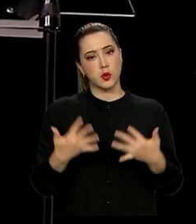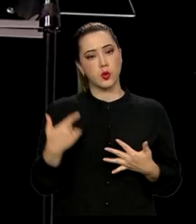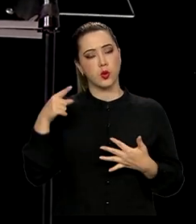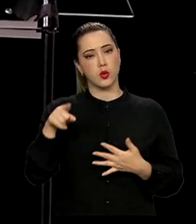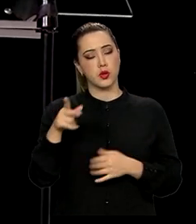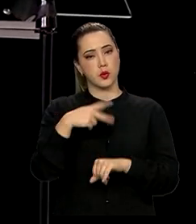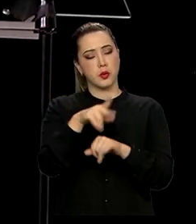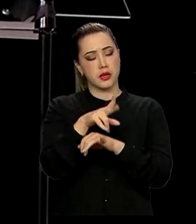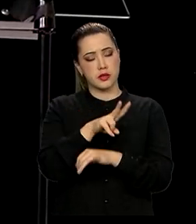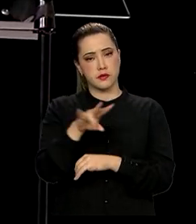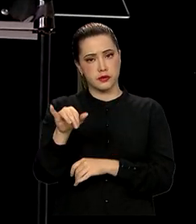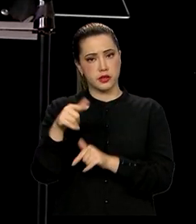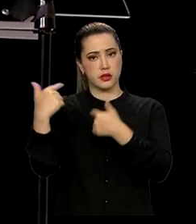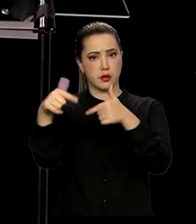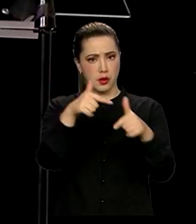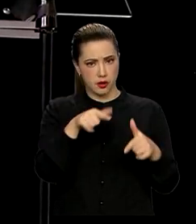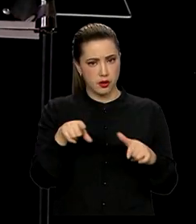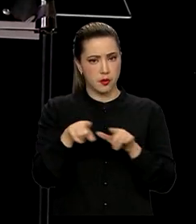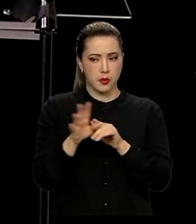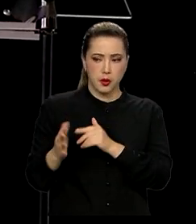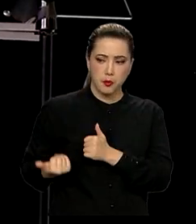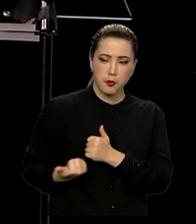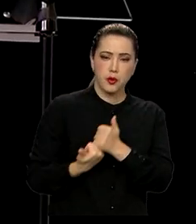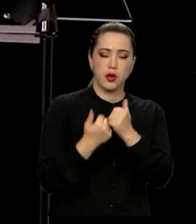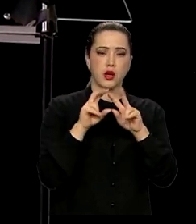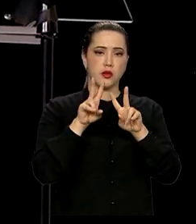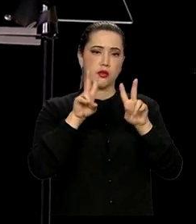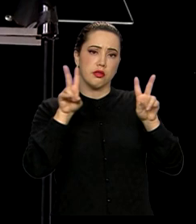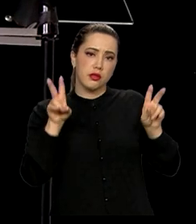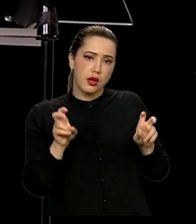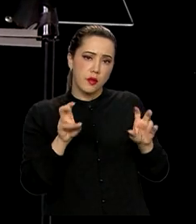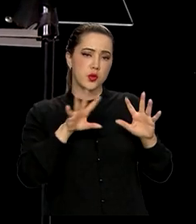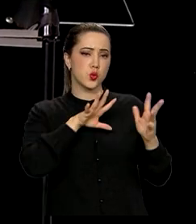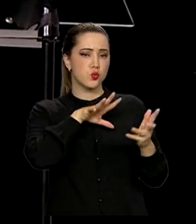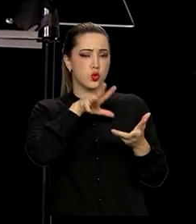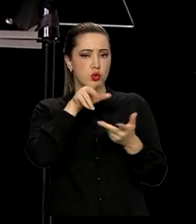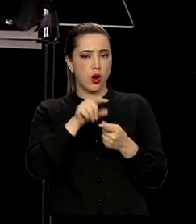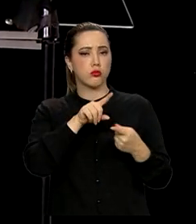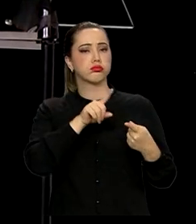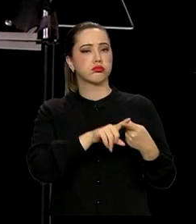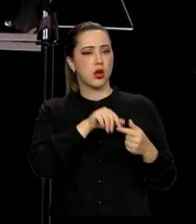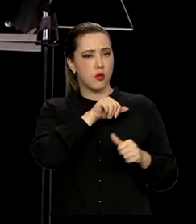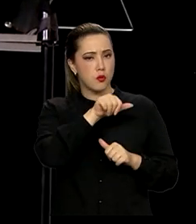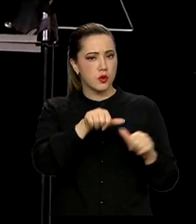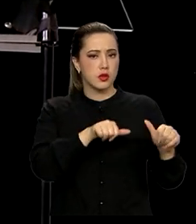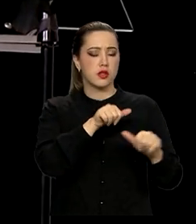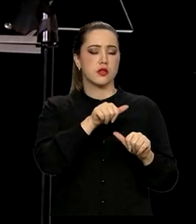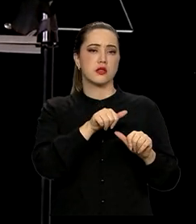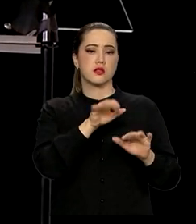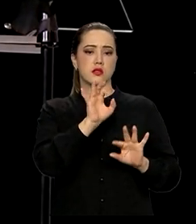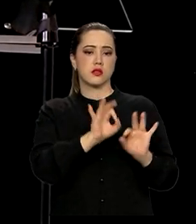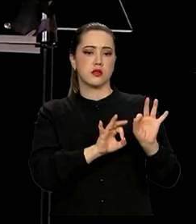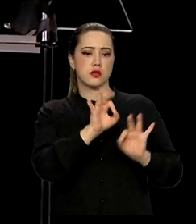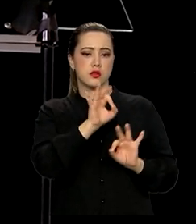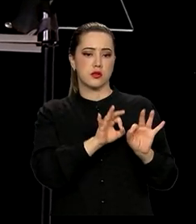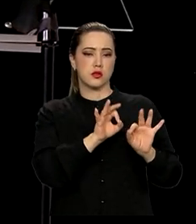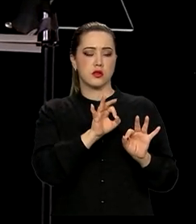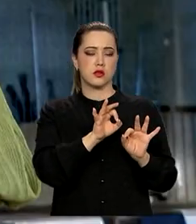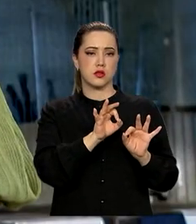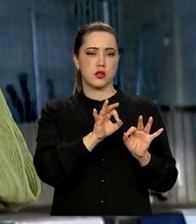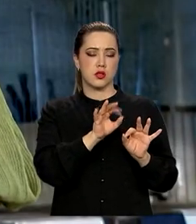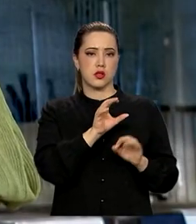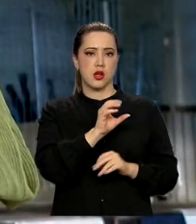país vai trabalhar para acelerar a cooperação sobre iniciativas globais, incluindo a reforma da Organização Mundial do